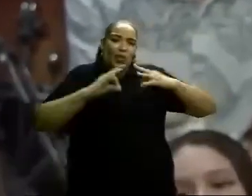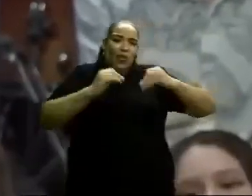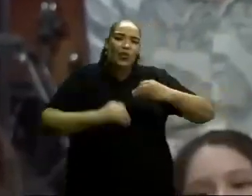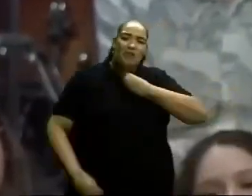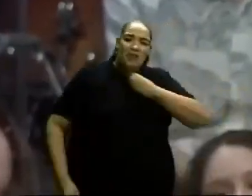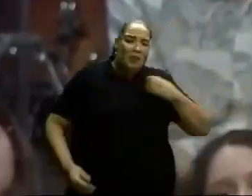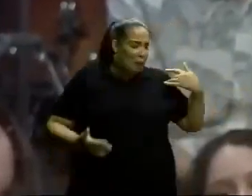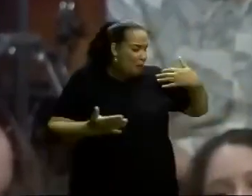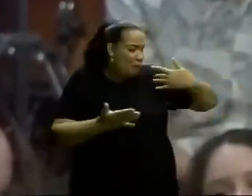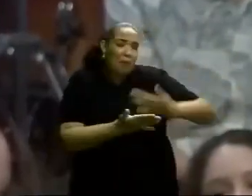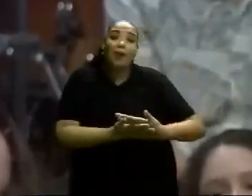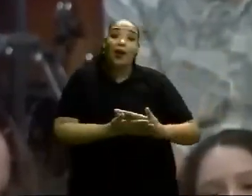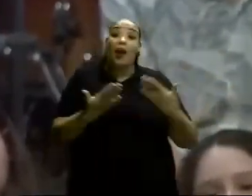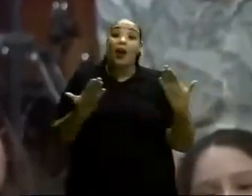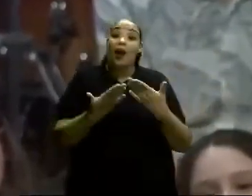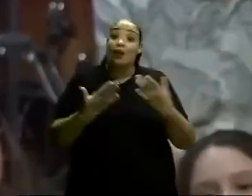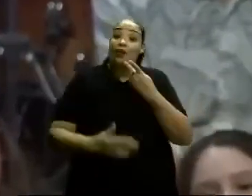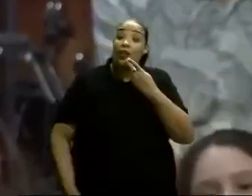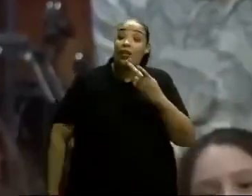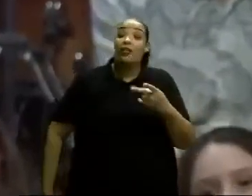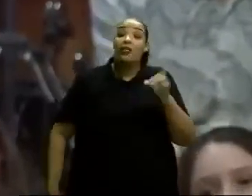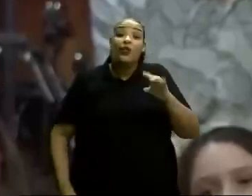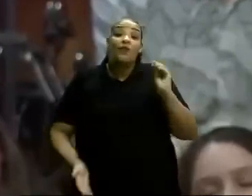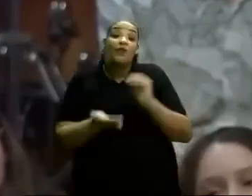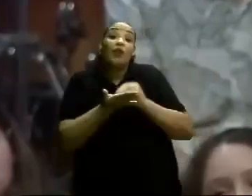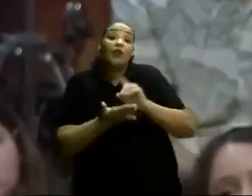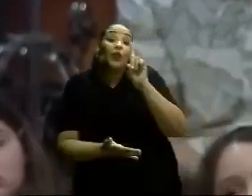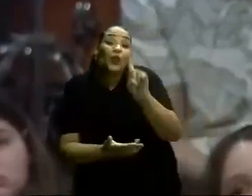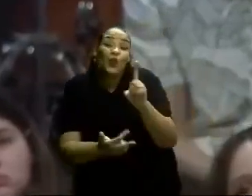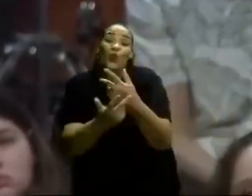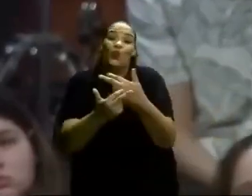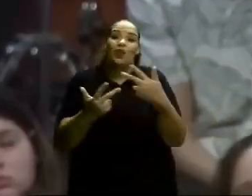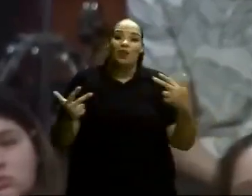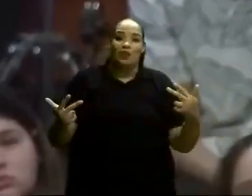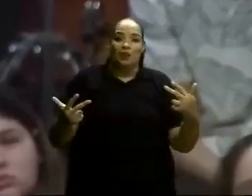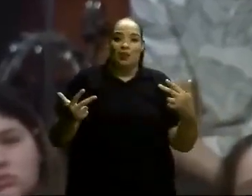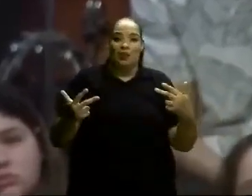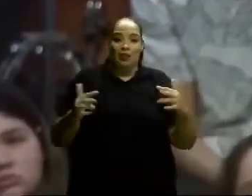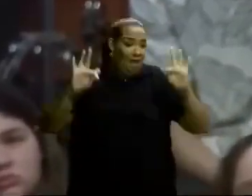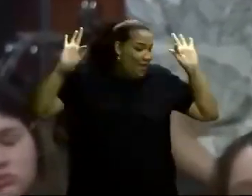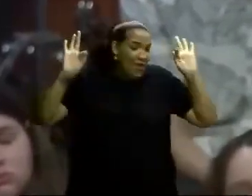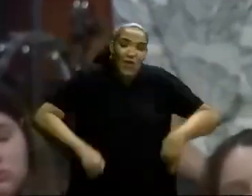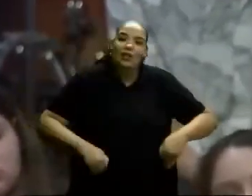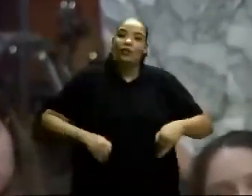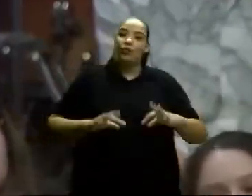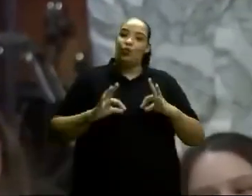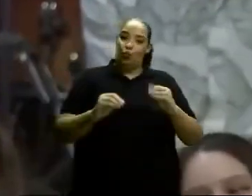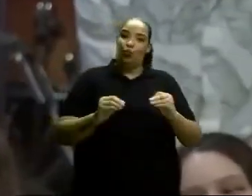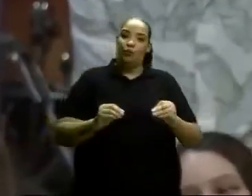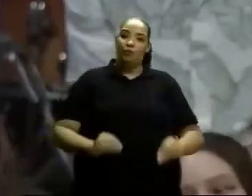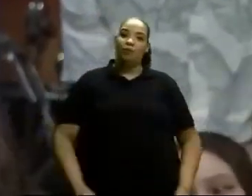ruim até hoje, e se eu te disser que só falta uma coisa para esse ciclo fechar,